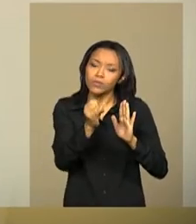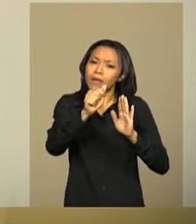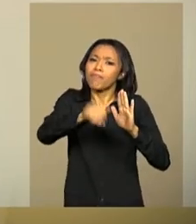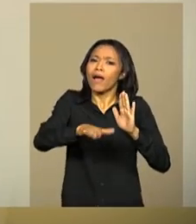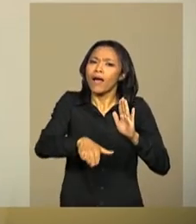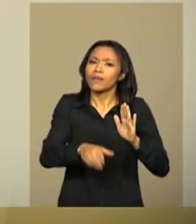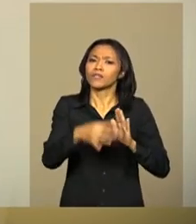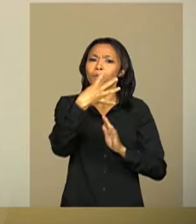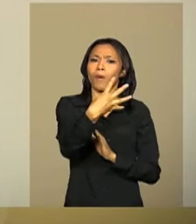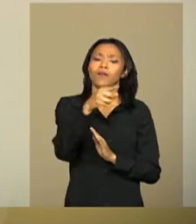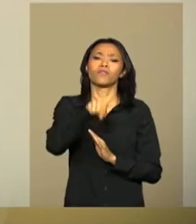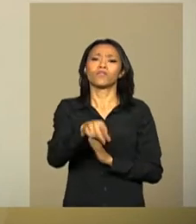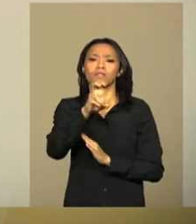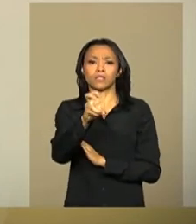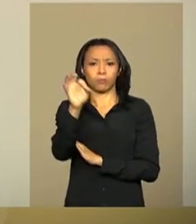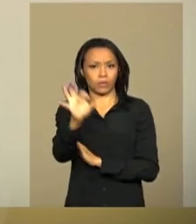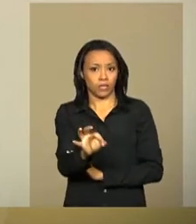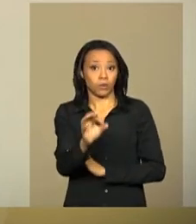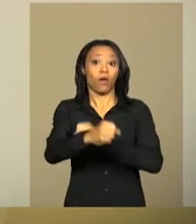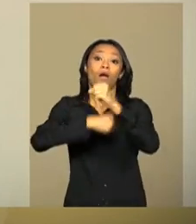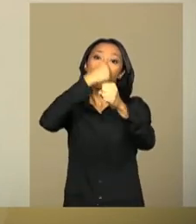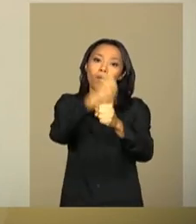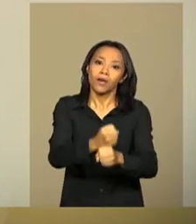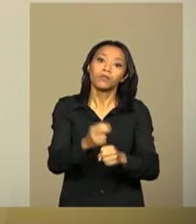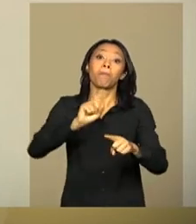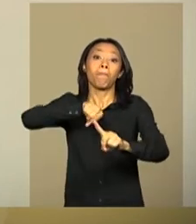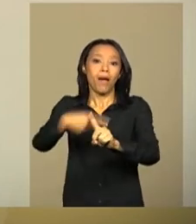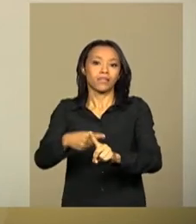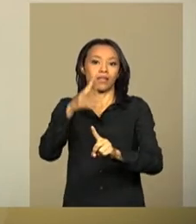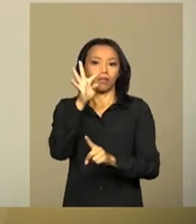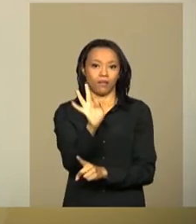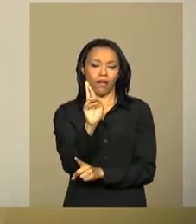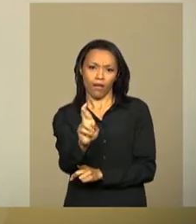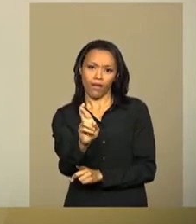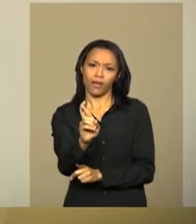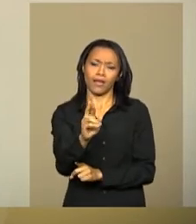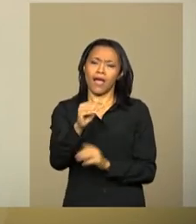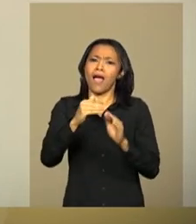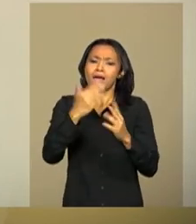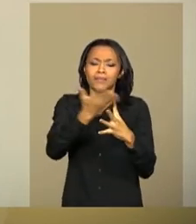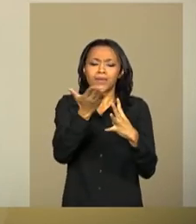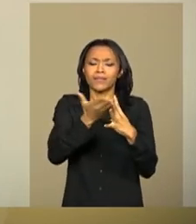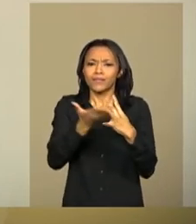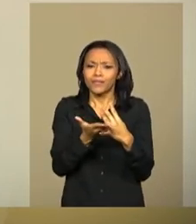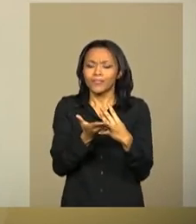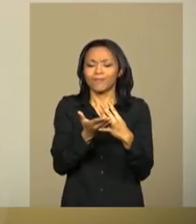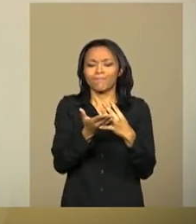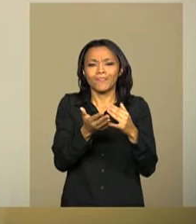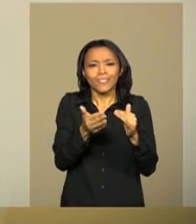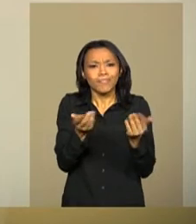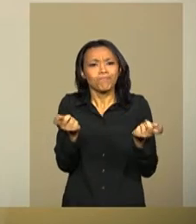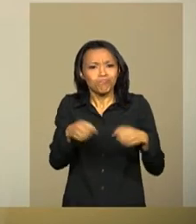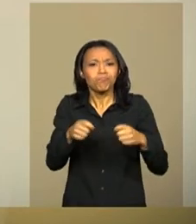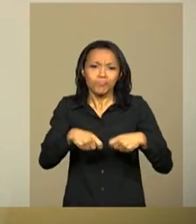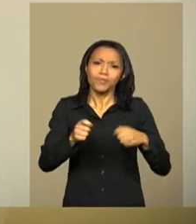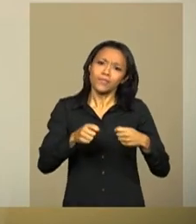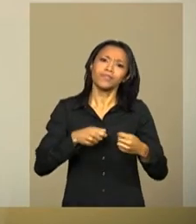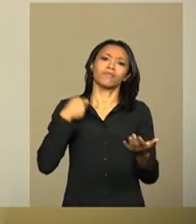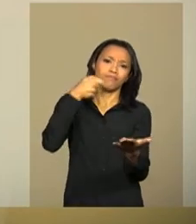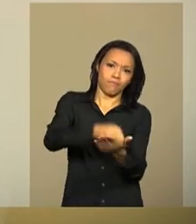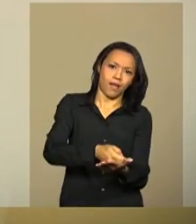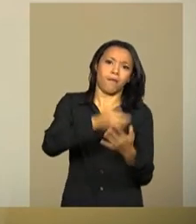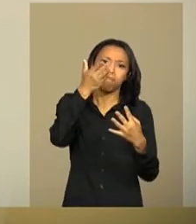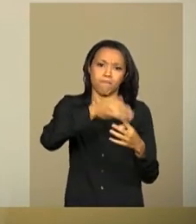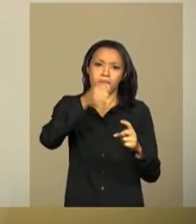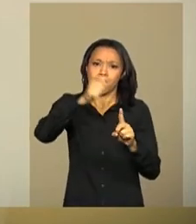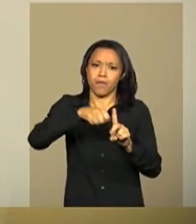partir de quatro e meio por cento ao ano mais até as prestações ficam de um tamanho que elas conseguem pagar todo